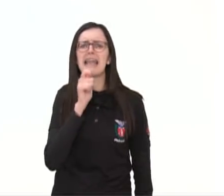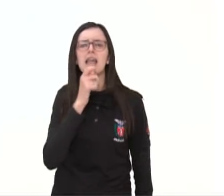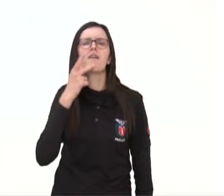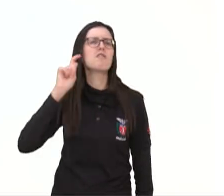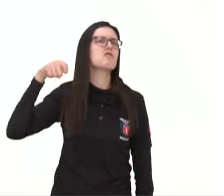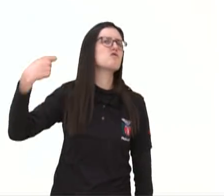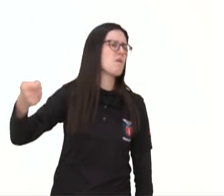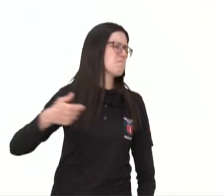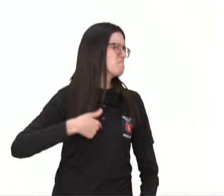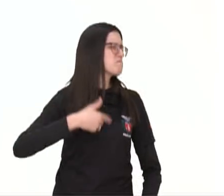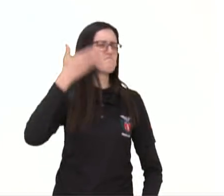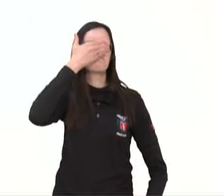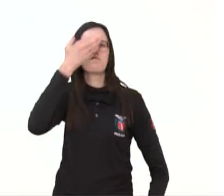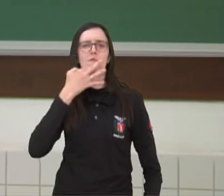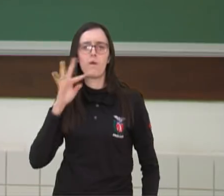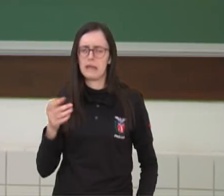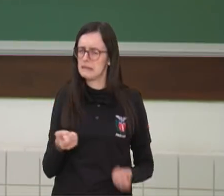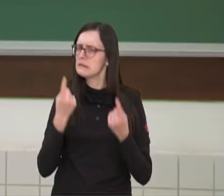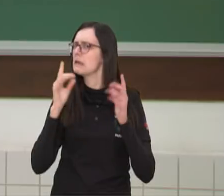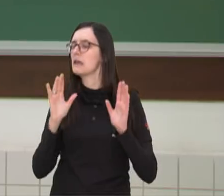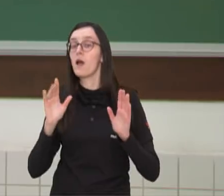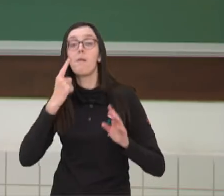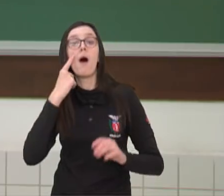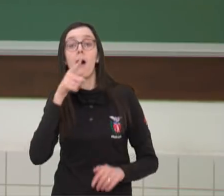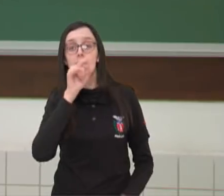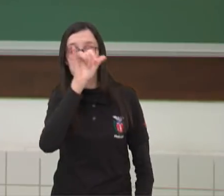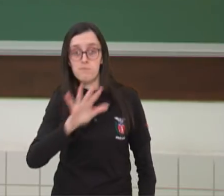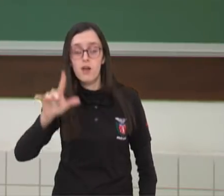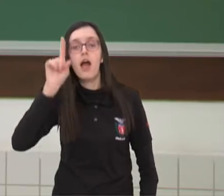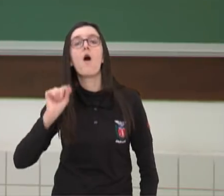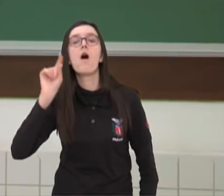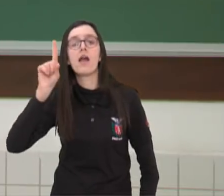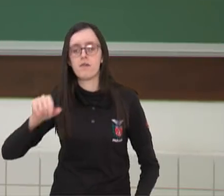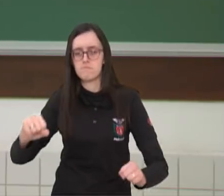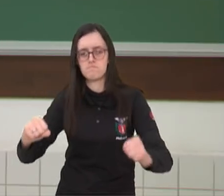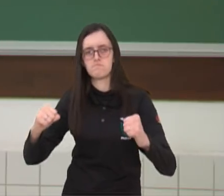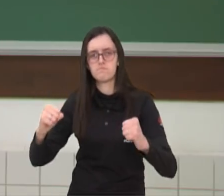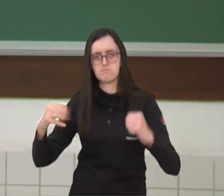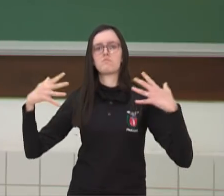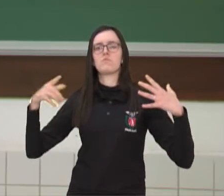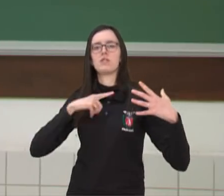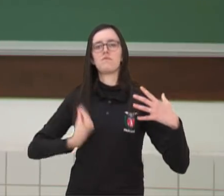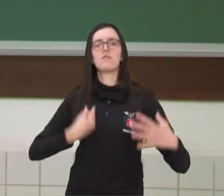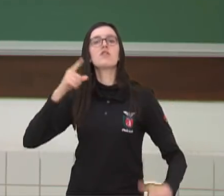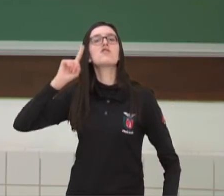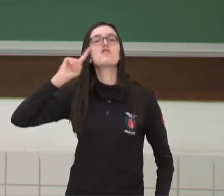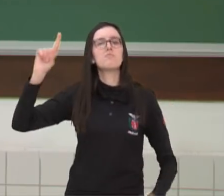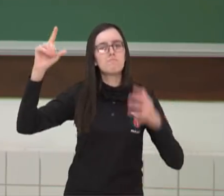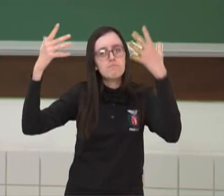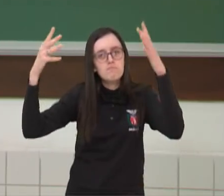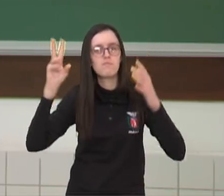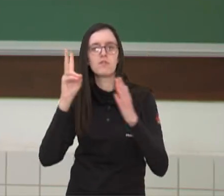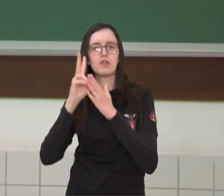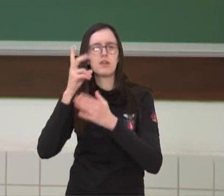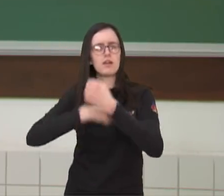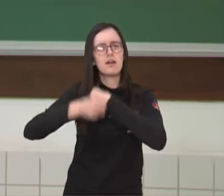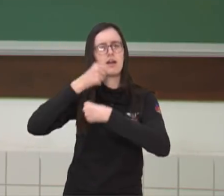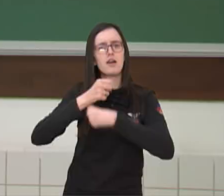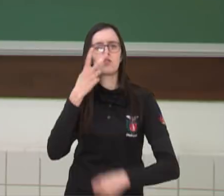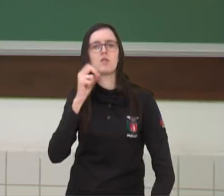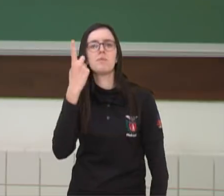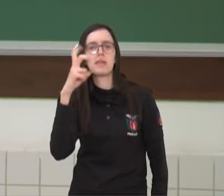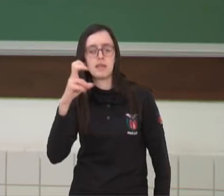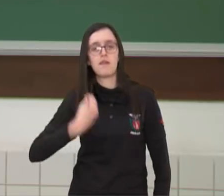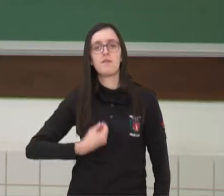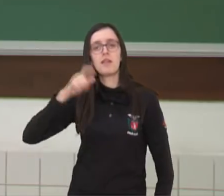no cacique Raoni. Aqui tem uma foto dele numa sessão solene em comemoração ao Dia do Índio, lá em 2015, na